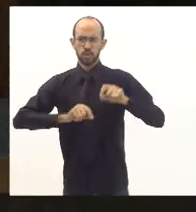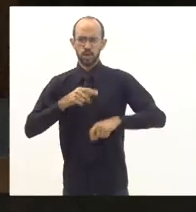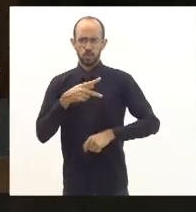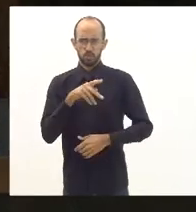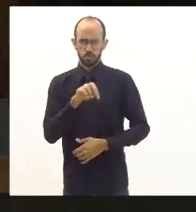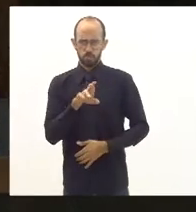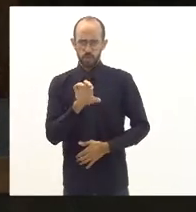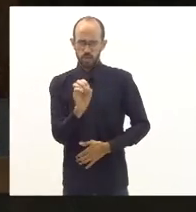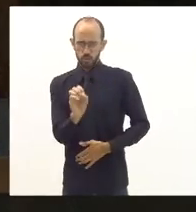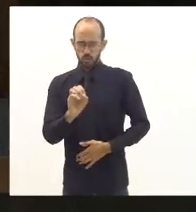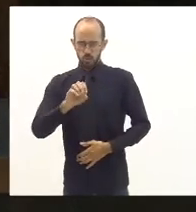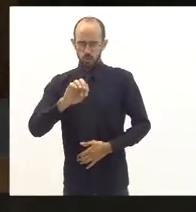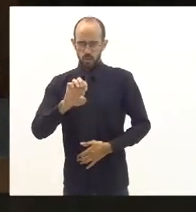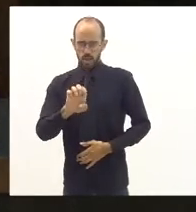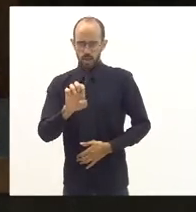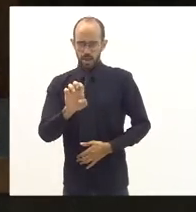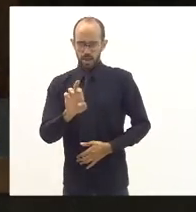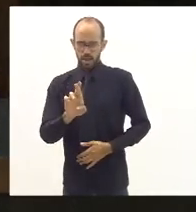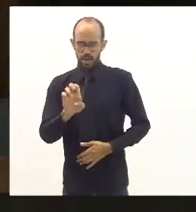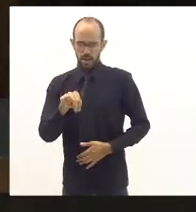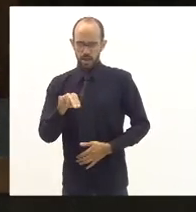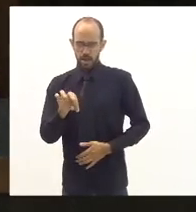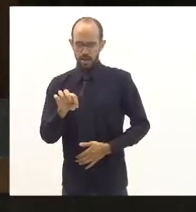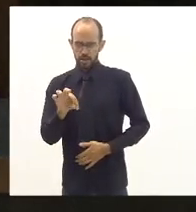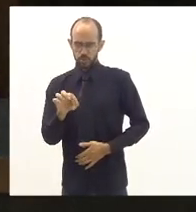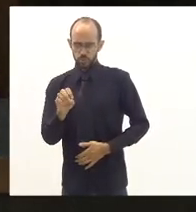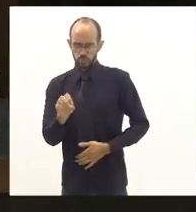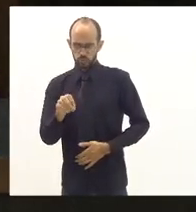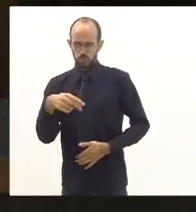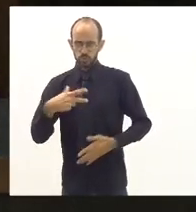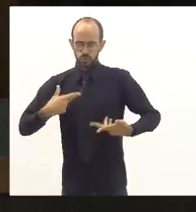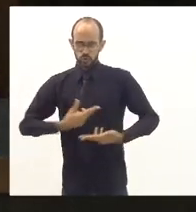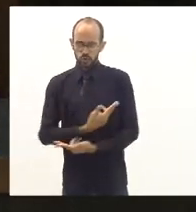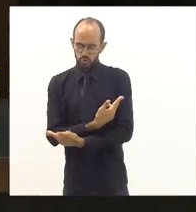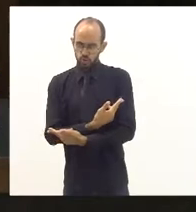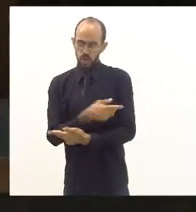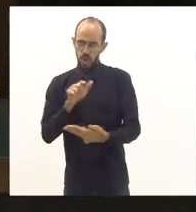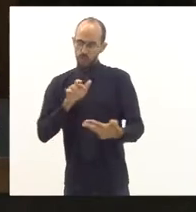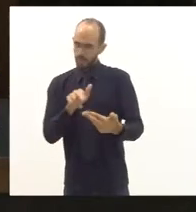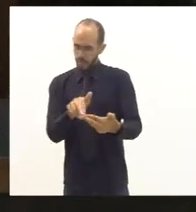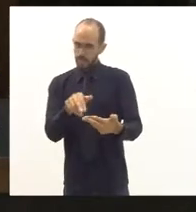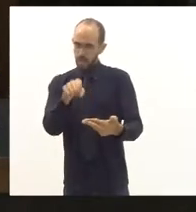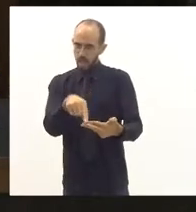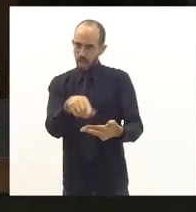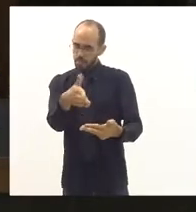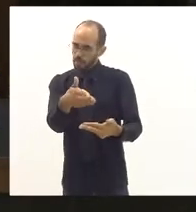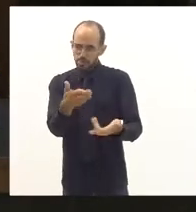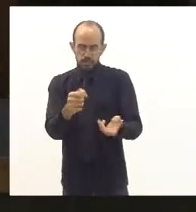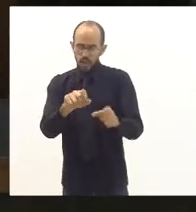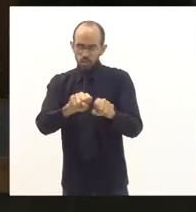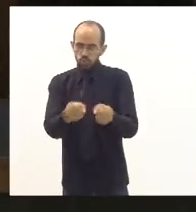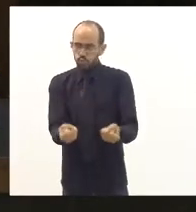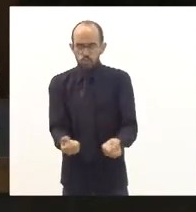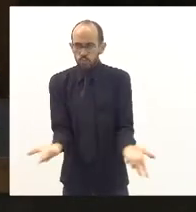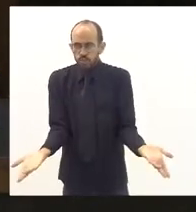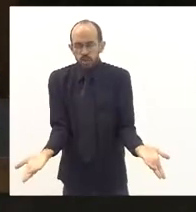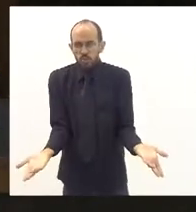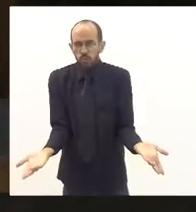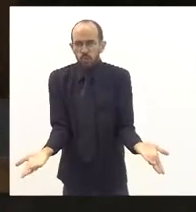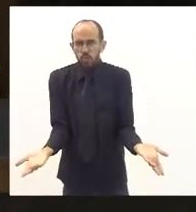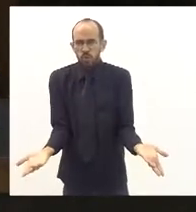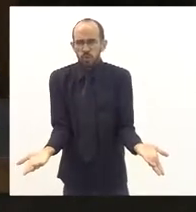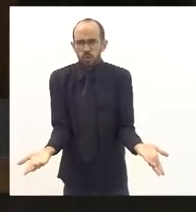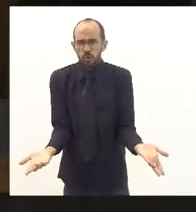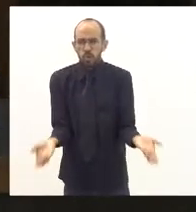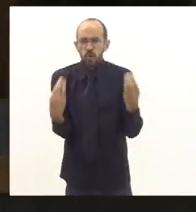que é referência do processo transexualizador, que está completamente sucateado, está desmontado. Infelizmente,